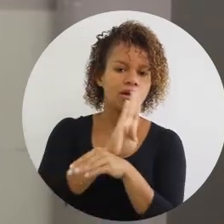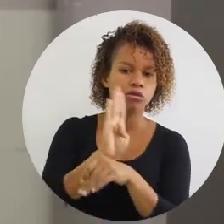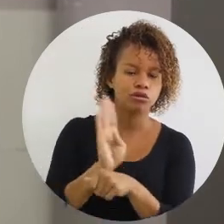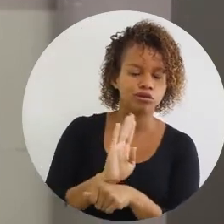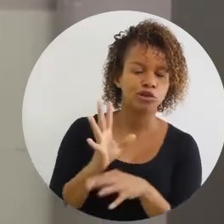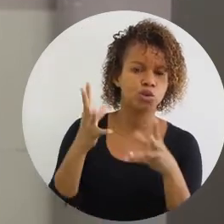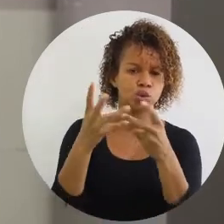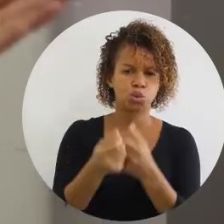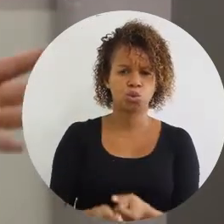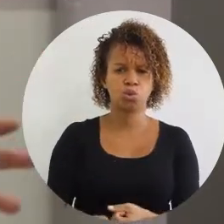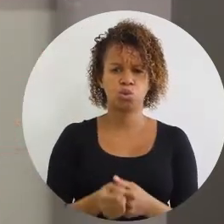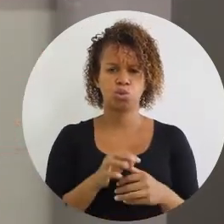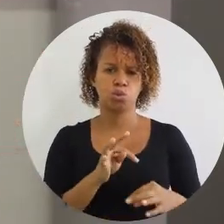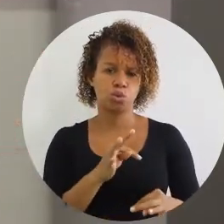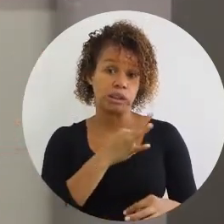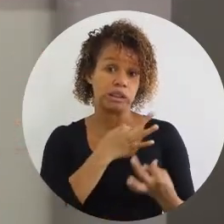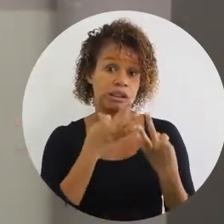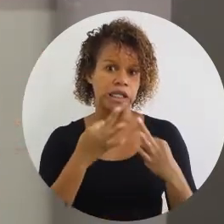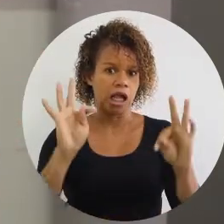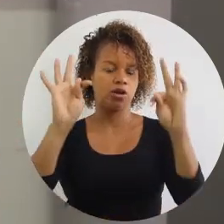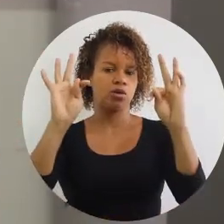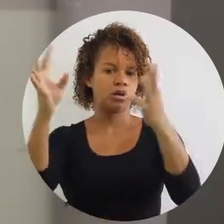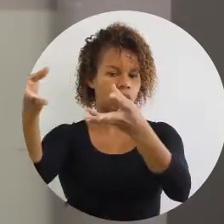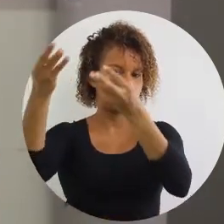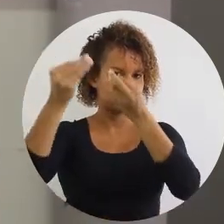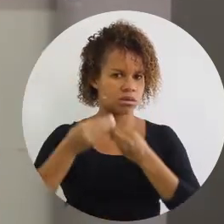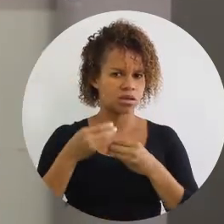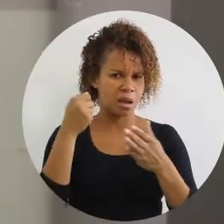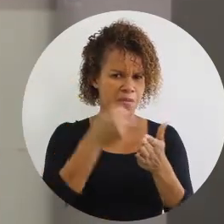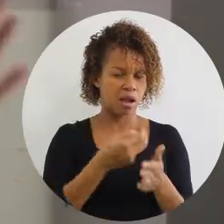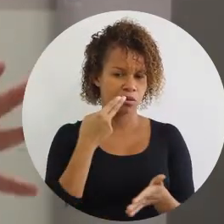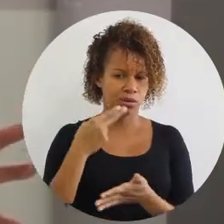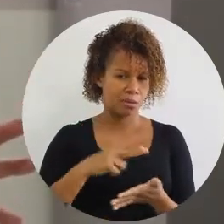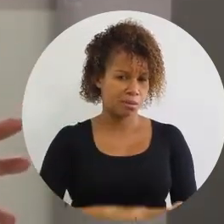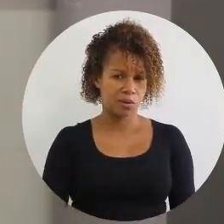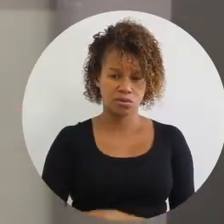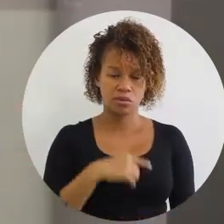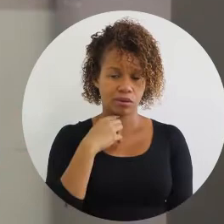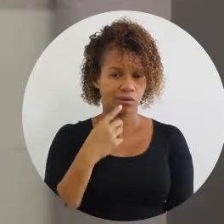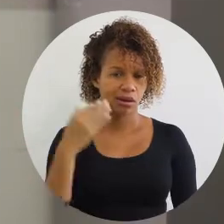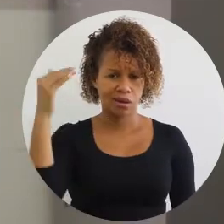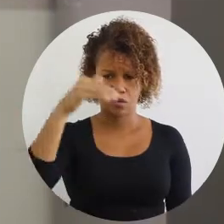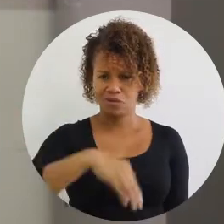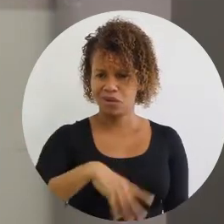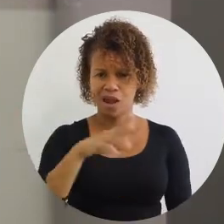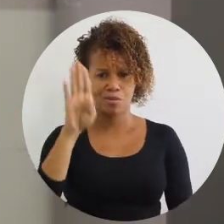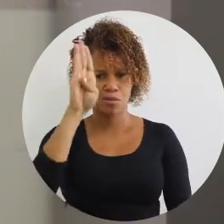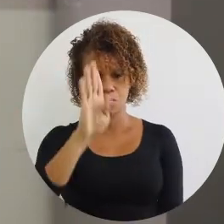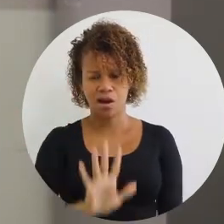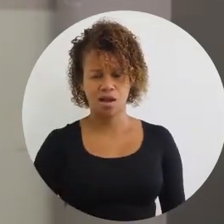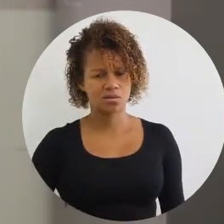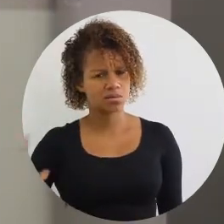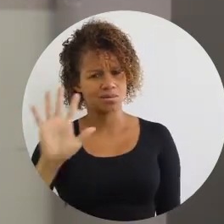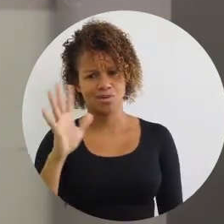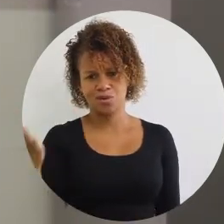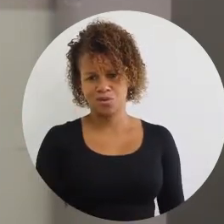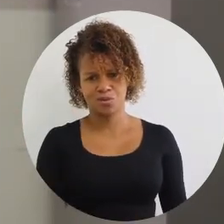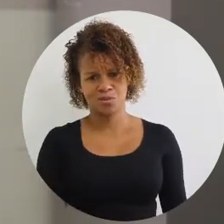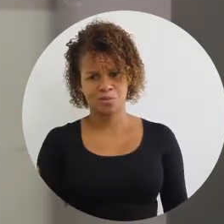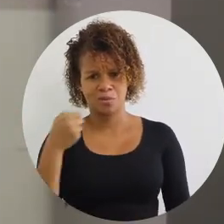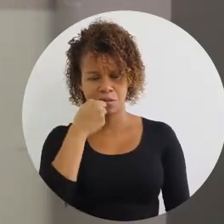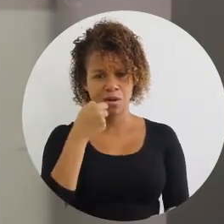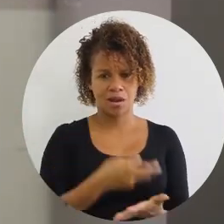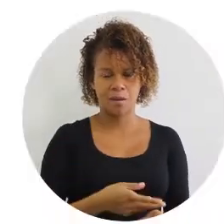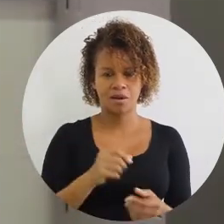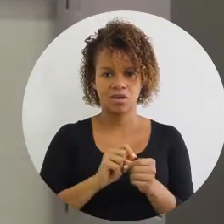vídeo, né, de tecnologias que eles trazem, tivesse que pagar todos os impostos, ninguém realmente viria ao Brasil para poder